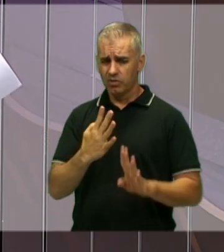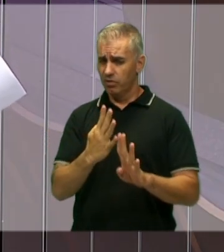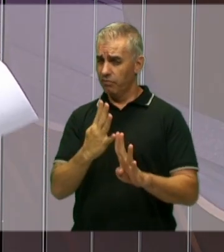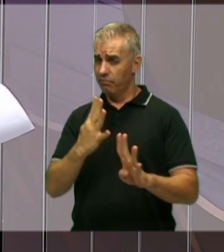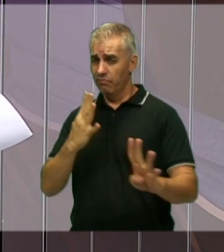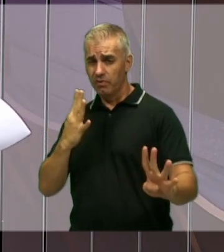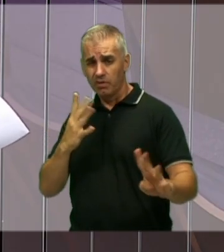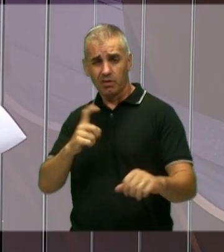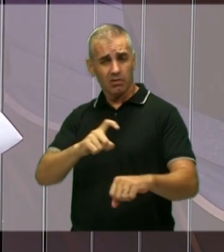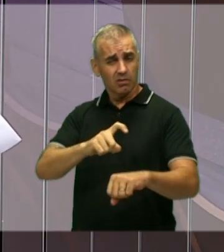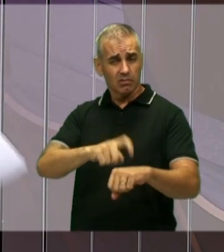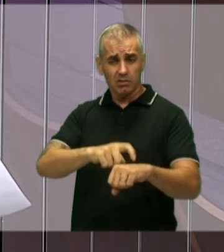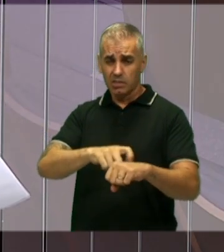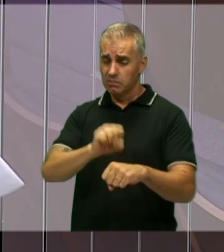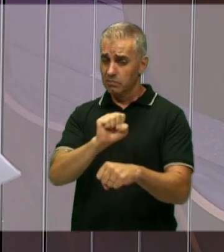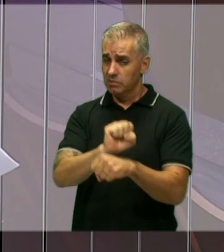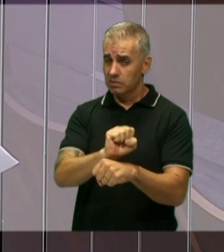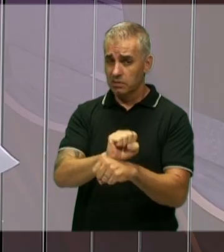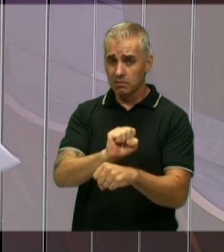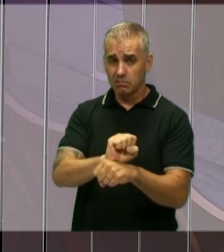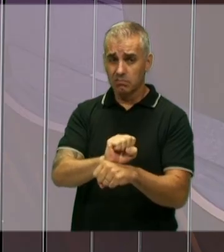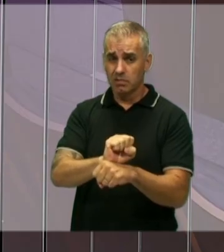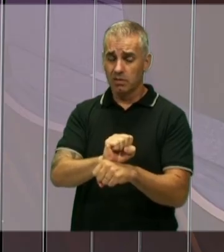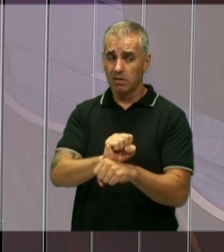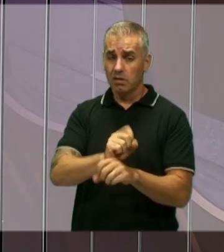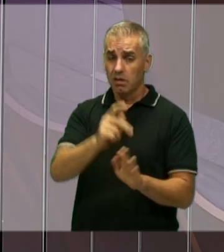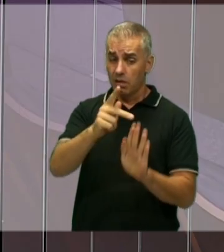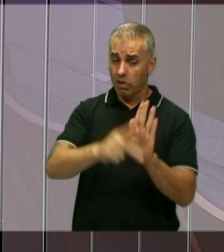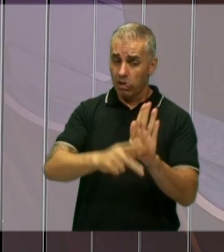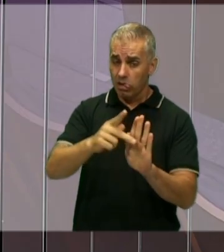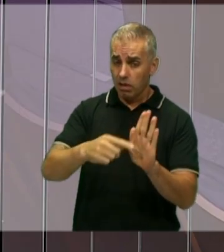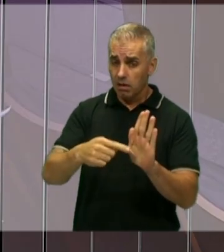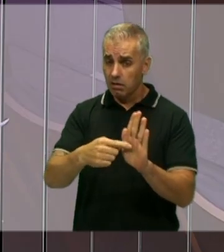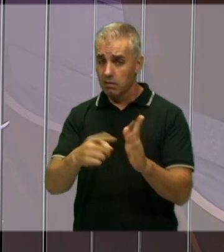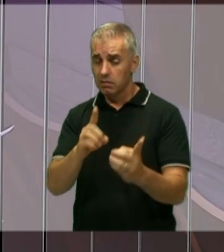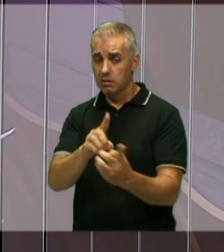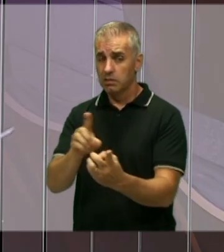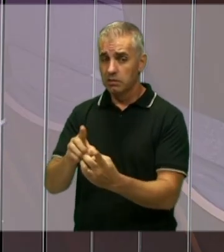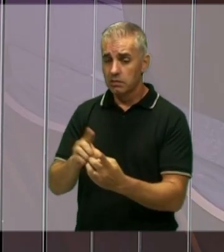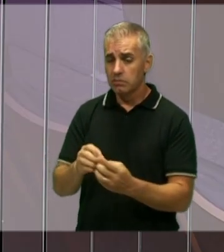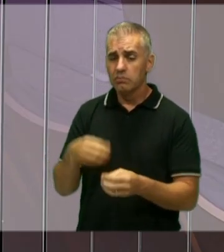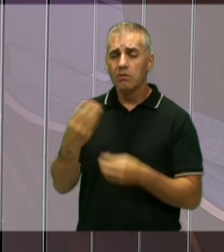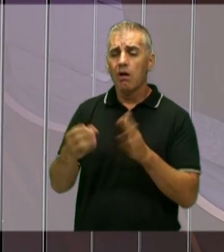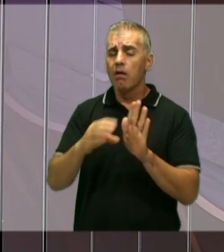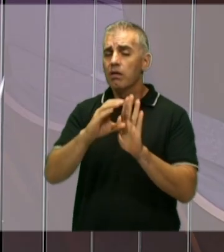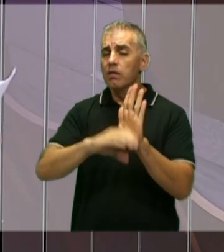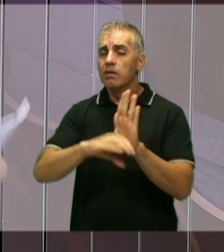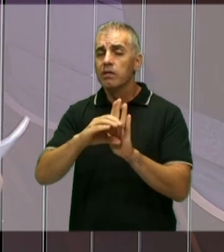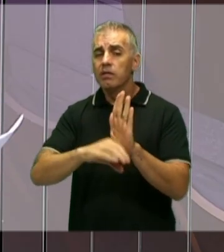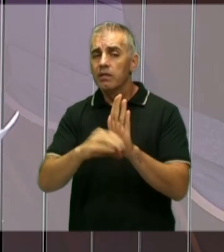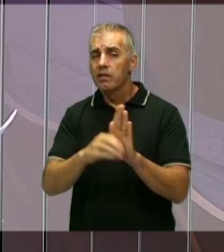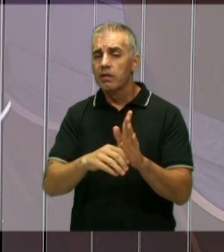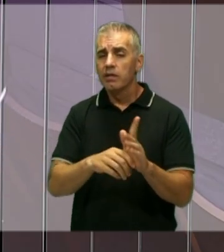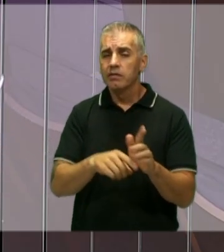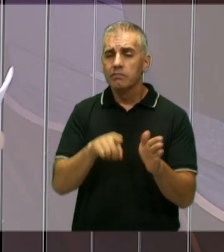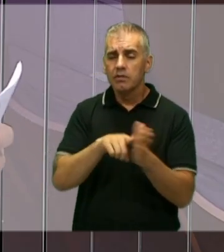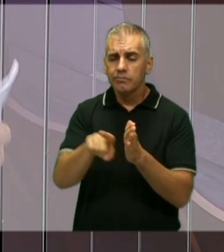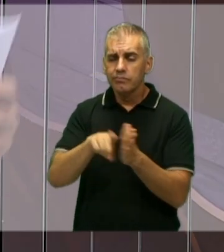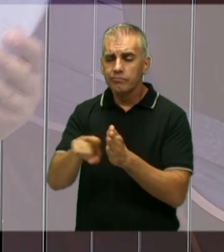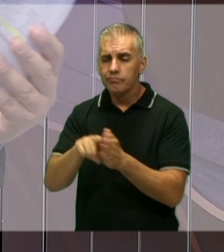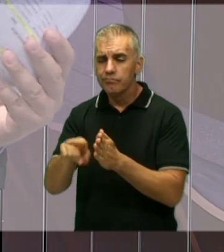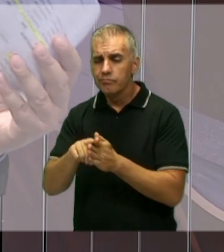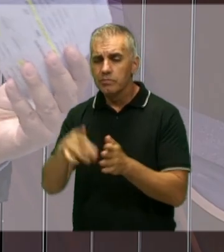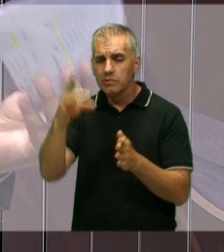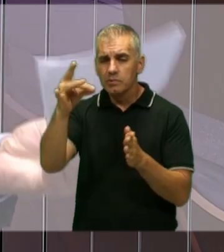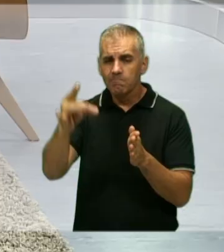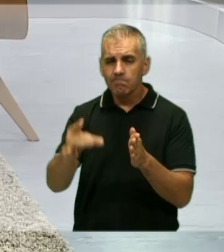de espera, os protocolos para atendimento. Quais são os critérios na triagem, vereador? São vários questionamentos. O que